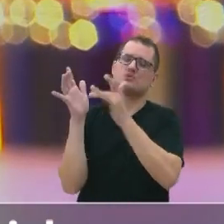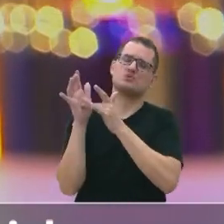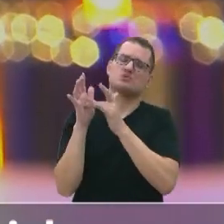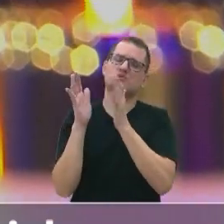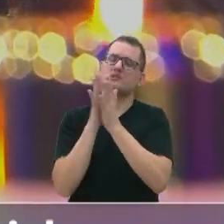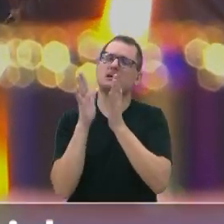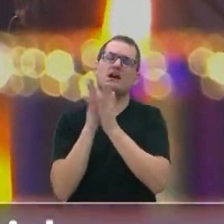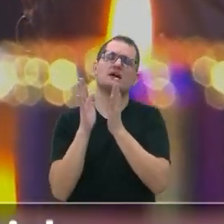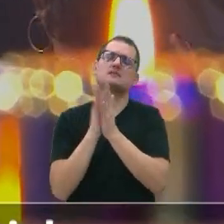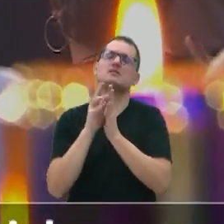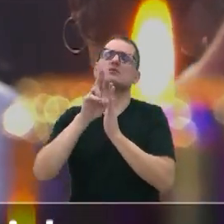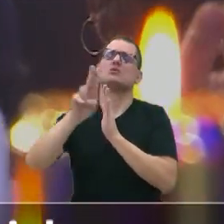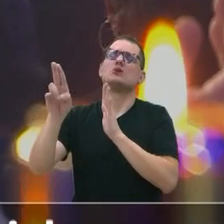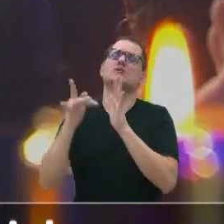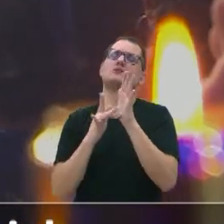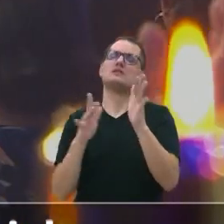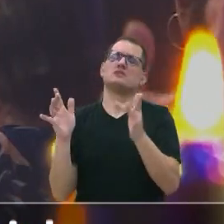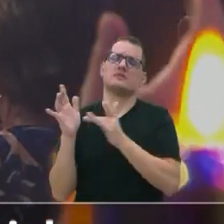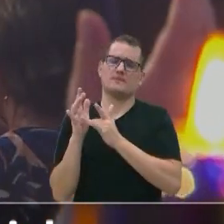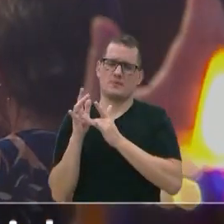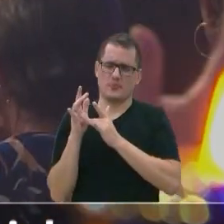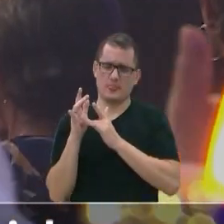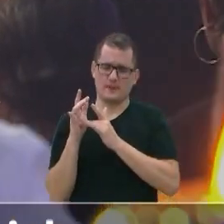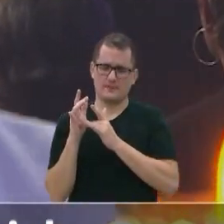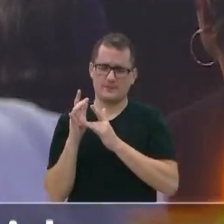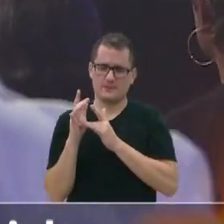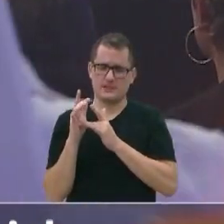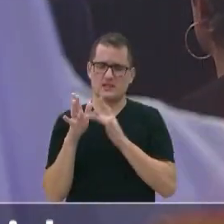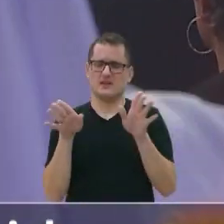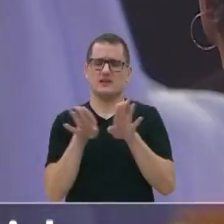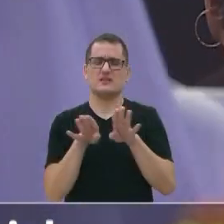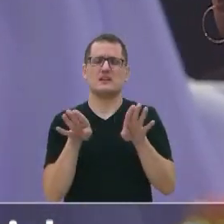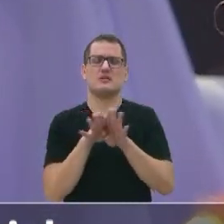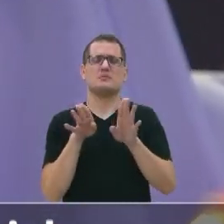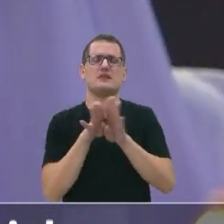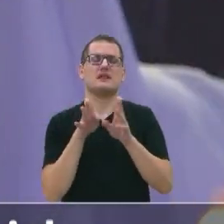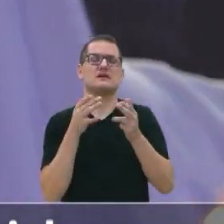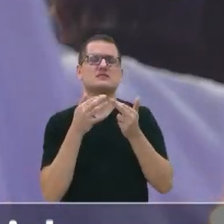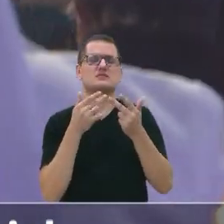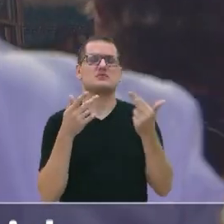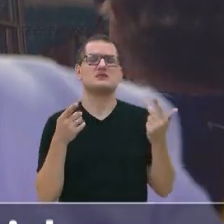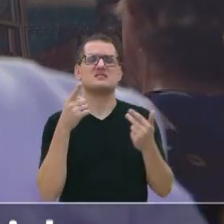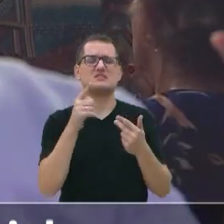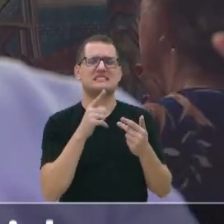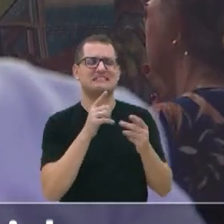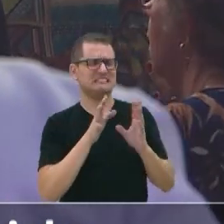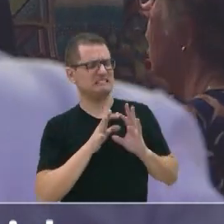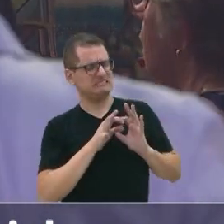Está se desprendendo, meu irmão.